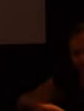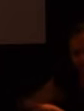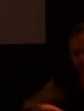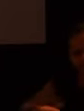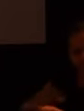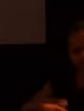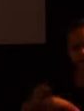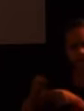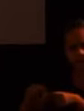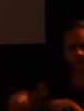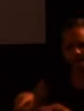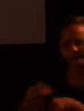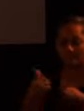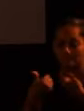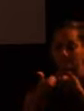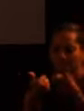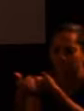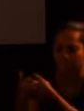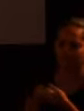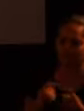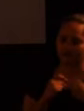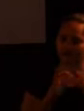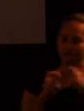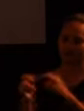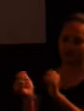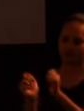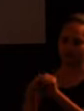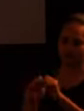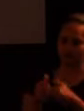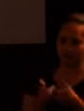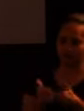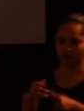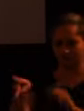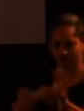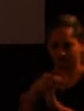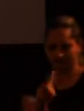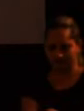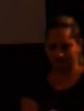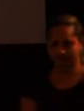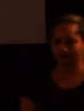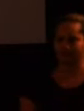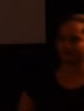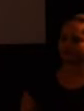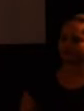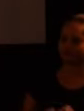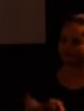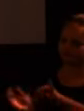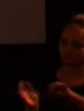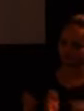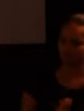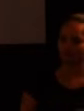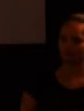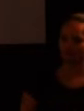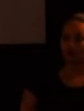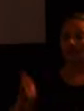dessa infraestrutura de transporte. Vamos lá, pode passar. Do mesmo jeito, a gente tem